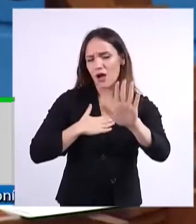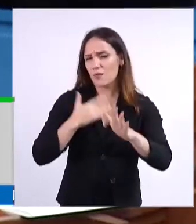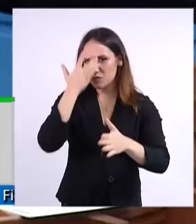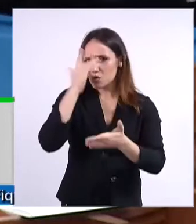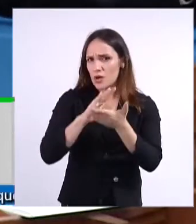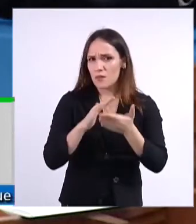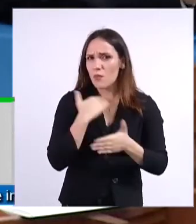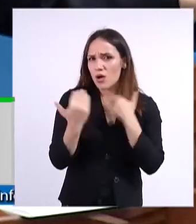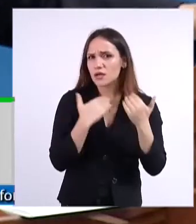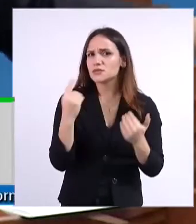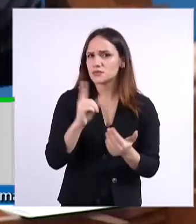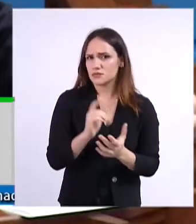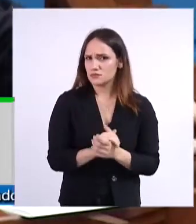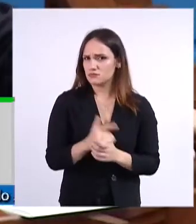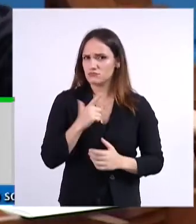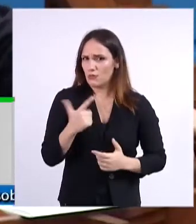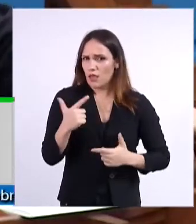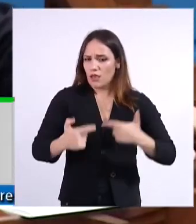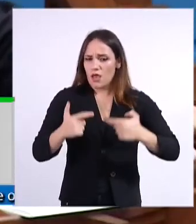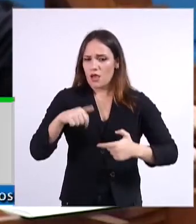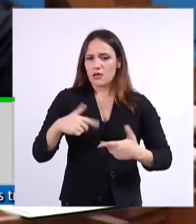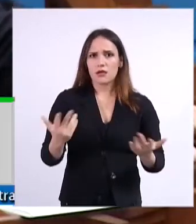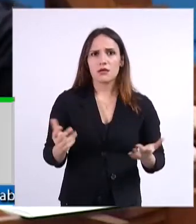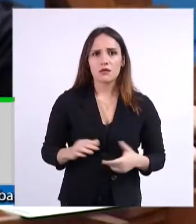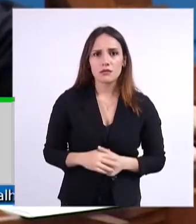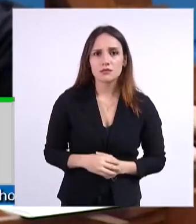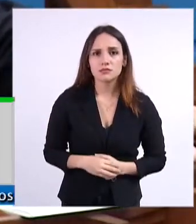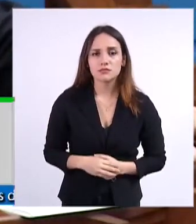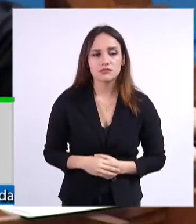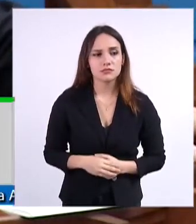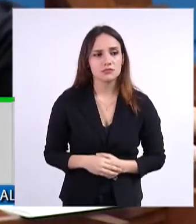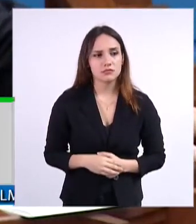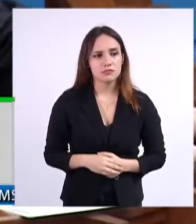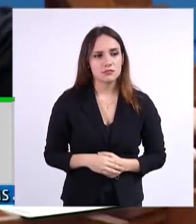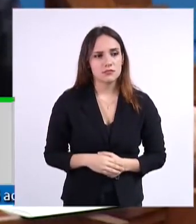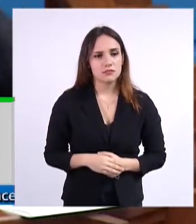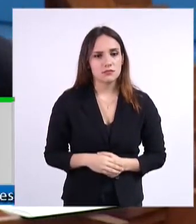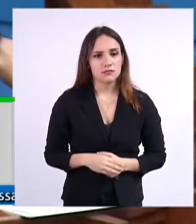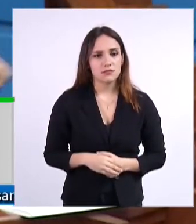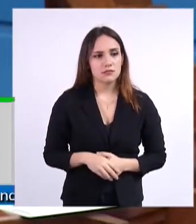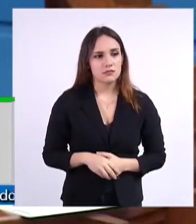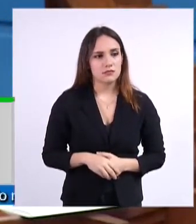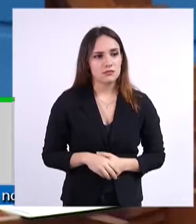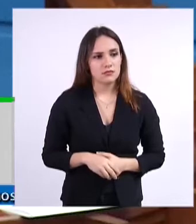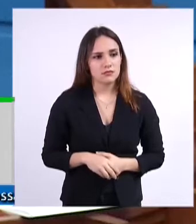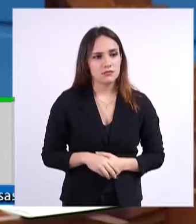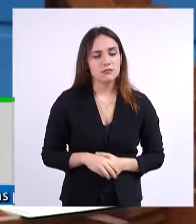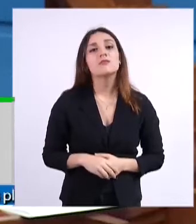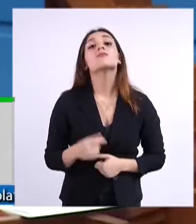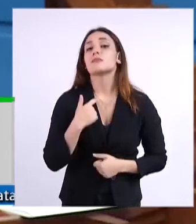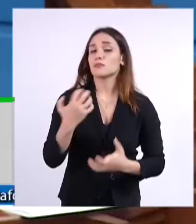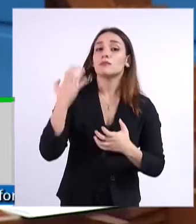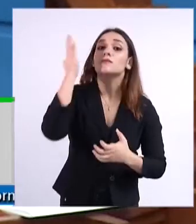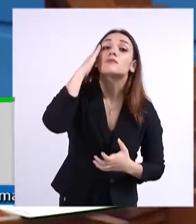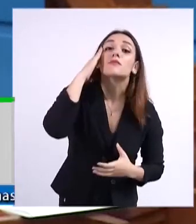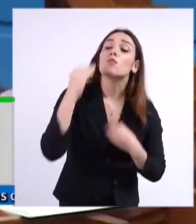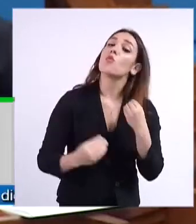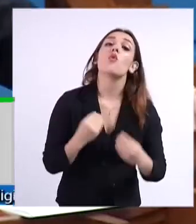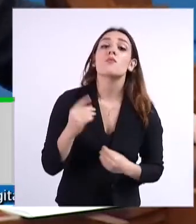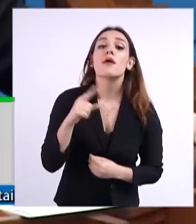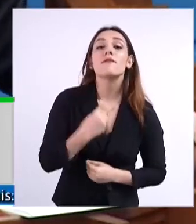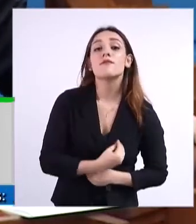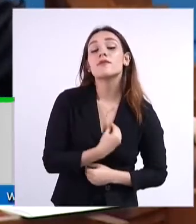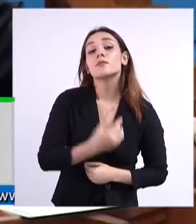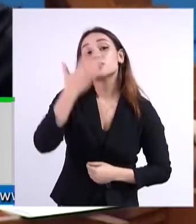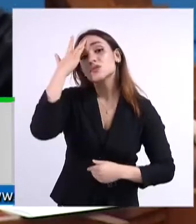morrer. Nós não estamos guerreando. Eu quero ver como é que vai ficar a vida